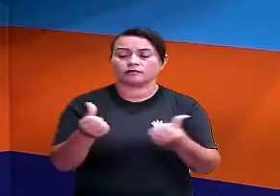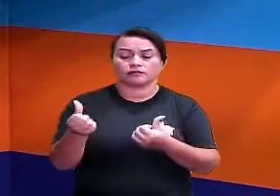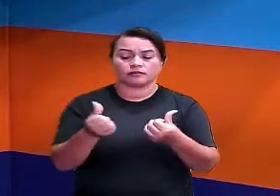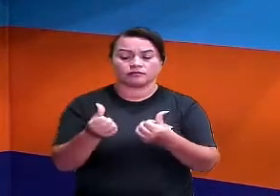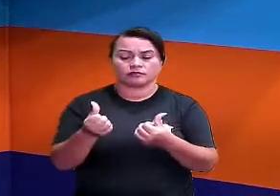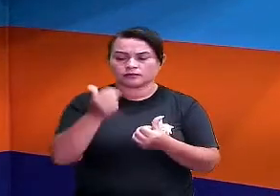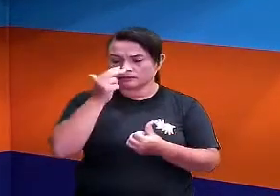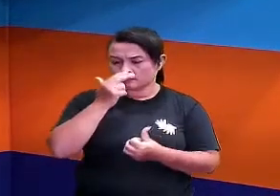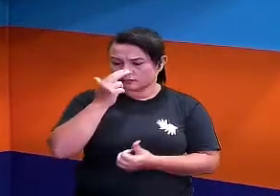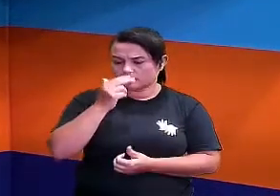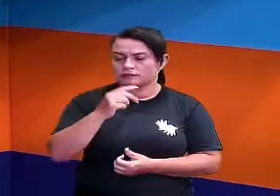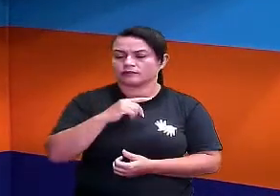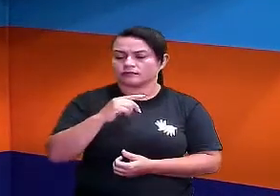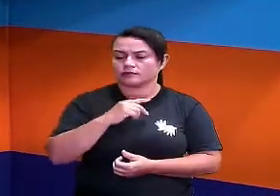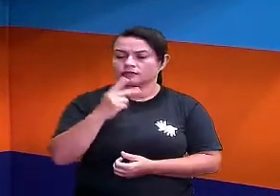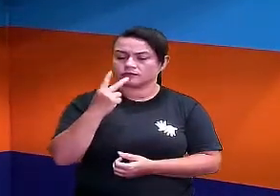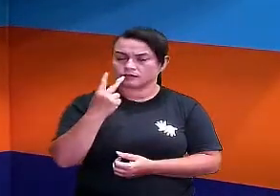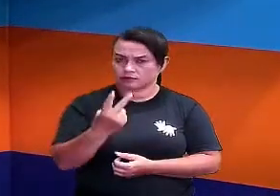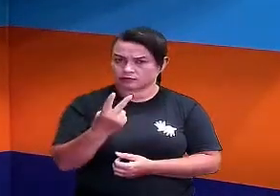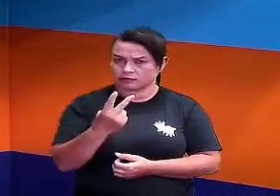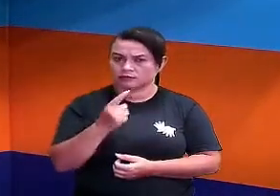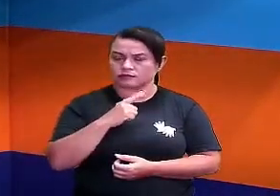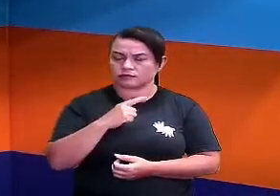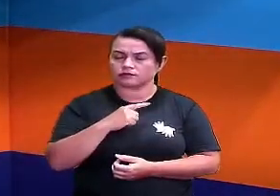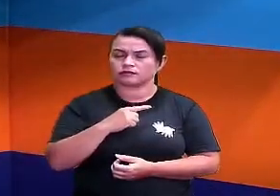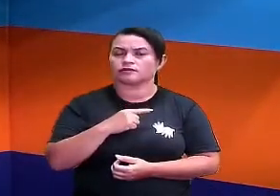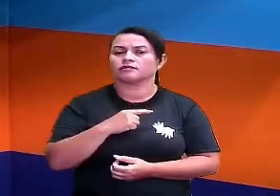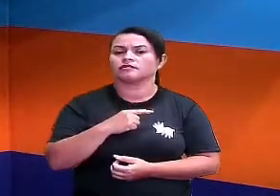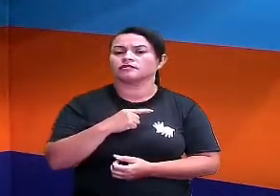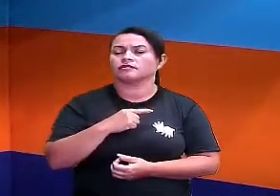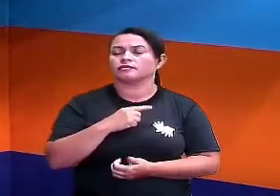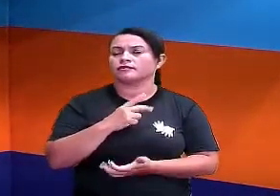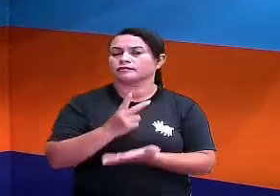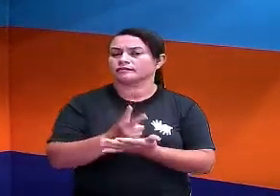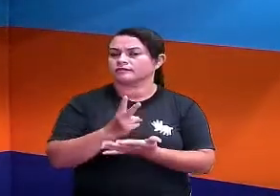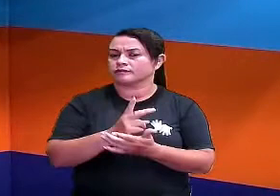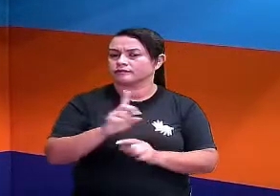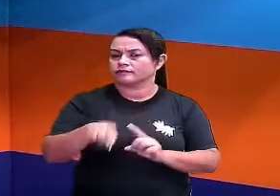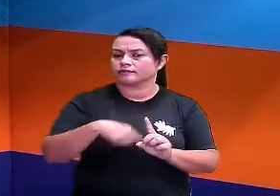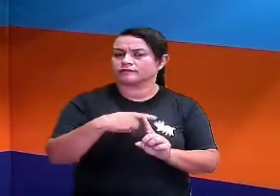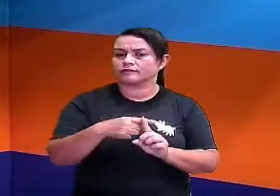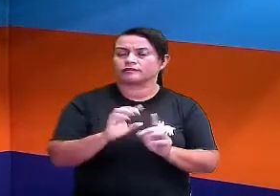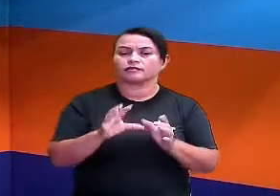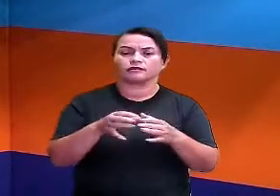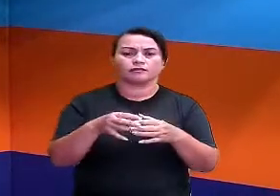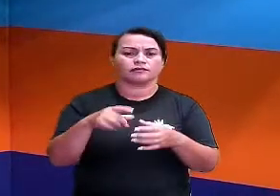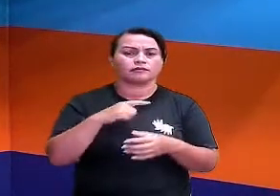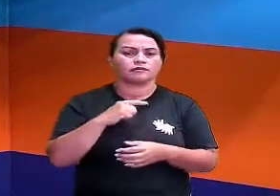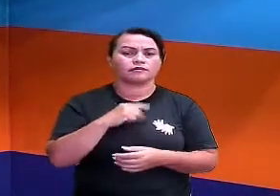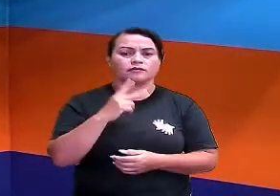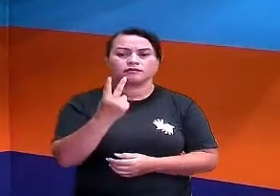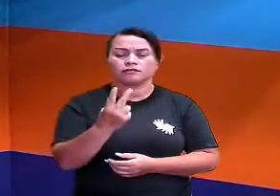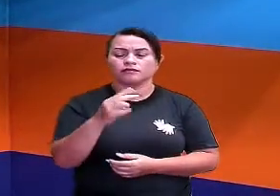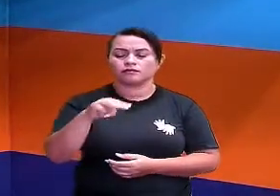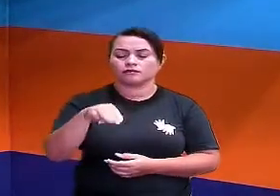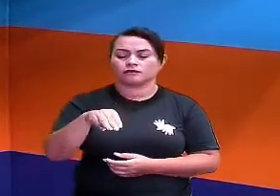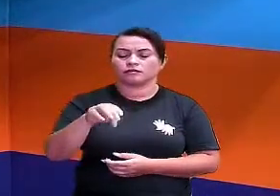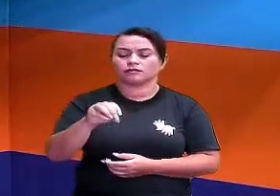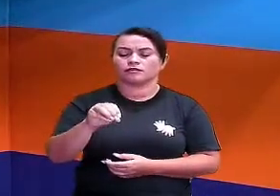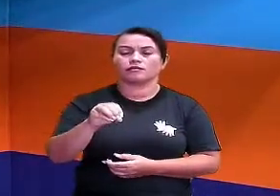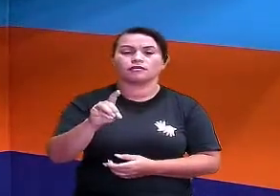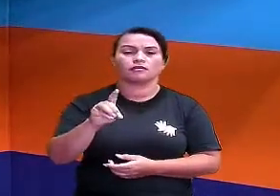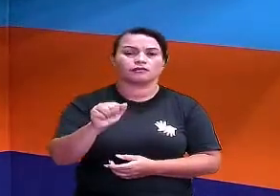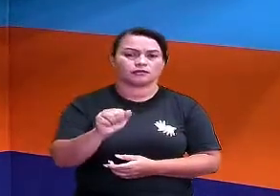caso, existem dois valores que possuem maior frequência absoluta. Logo, o conjunto terá duas modas. E aí a gente chama